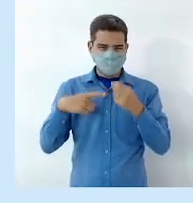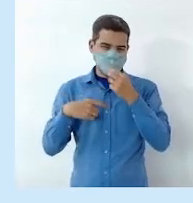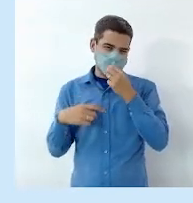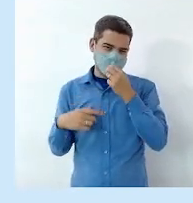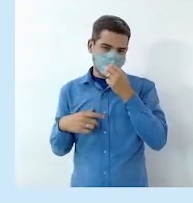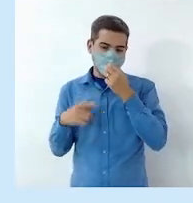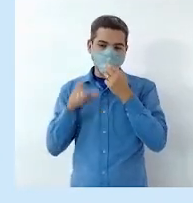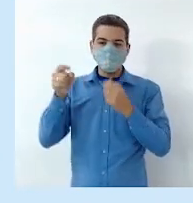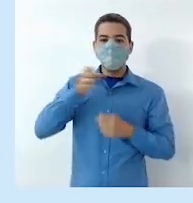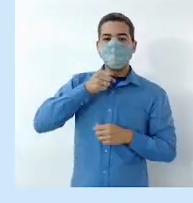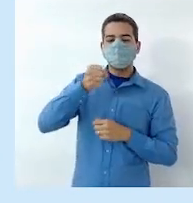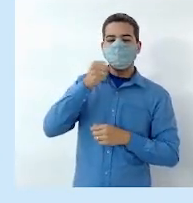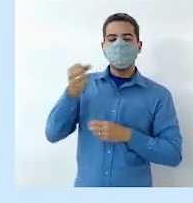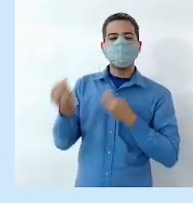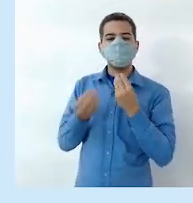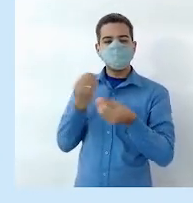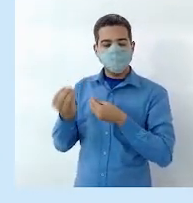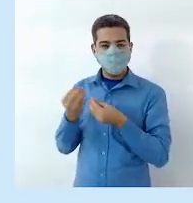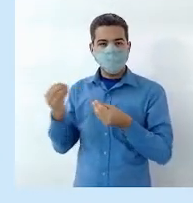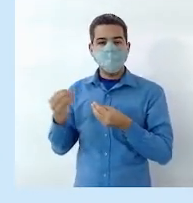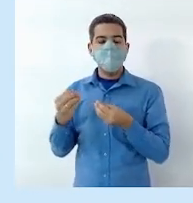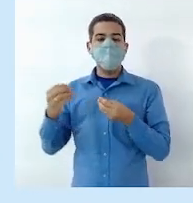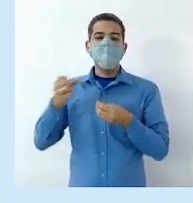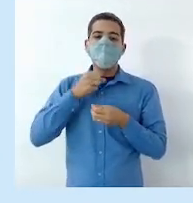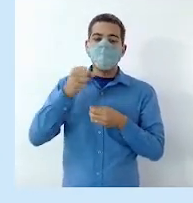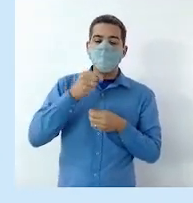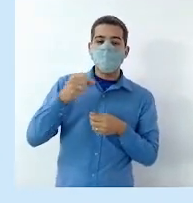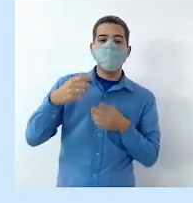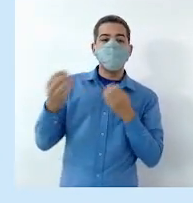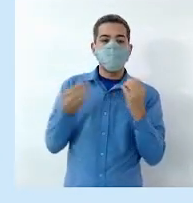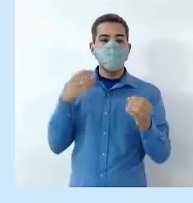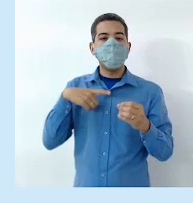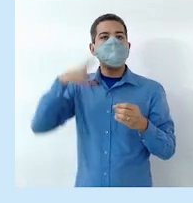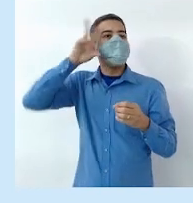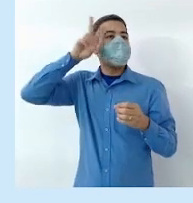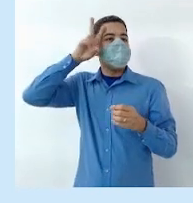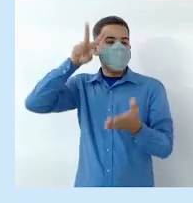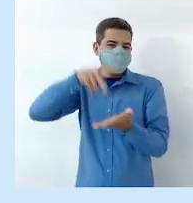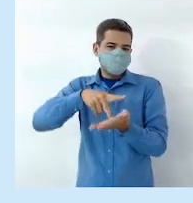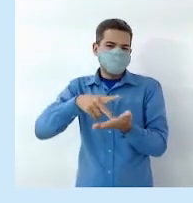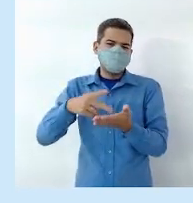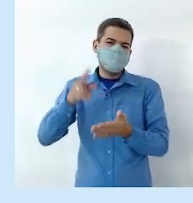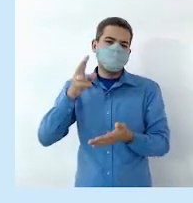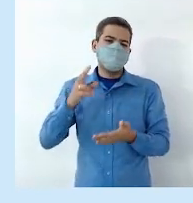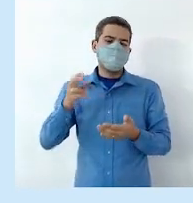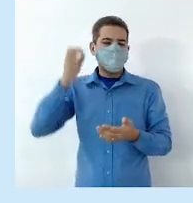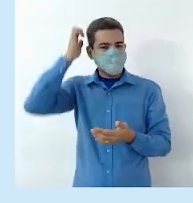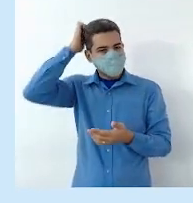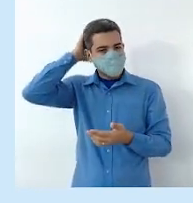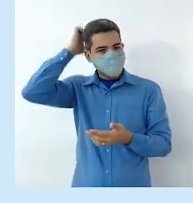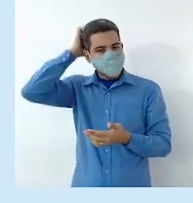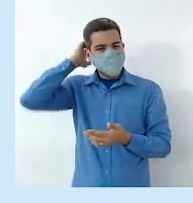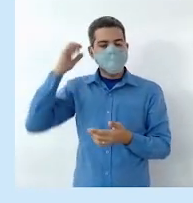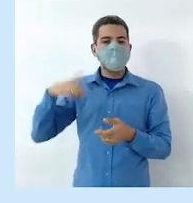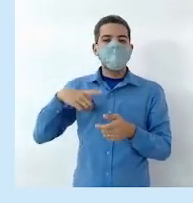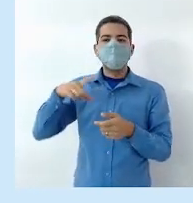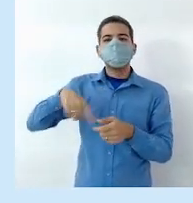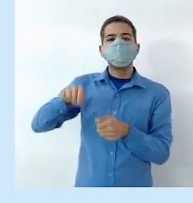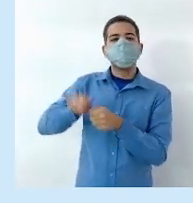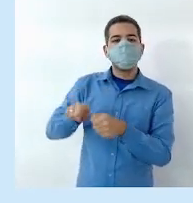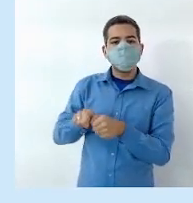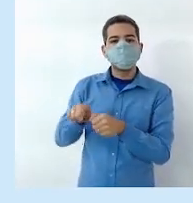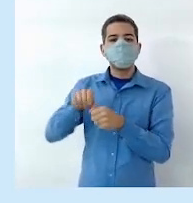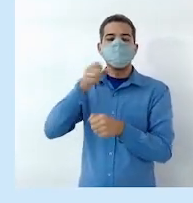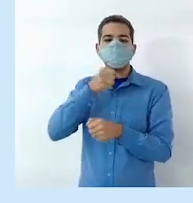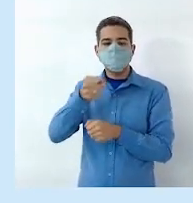se comporta? A narração é a contação de histórias, né? Então, quando a gente for fazer uma narração, a gente tem que